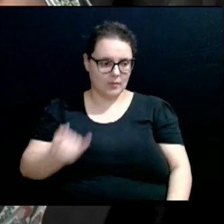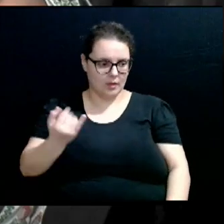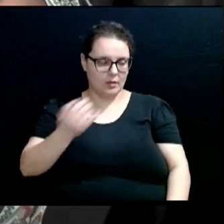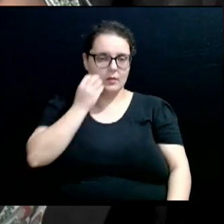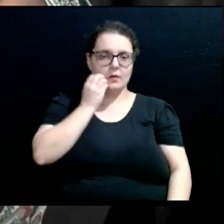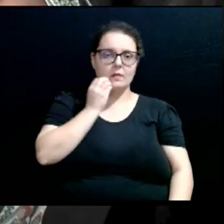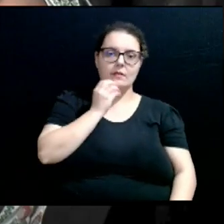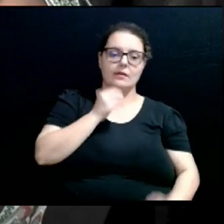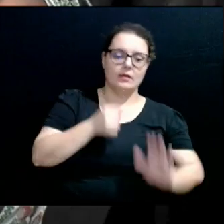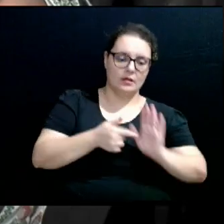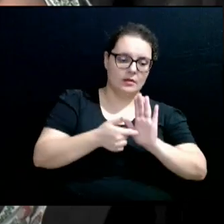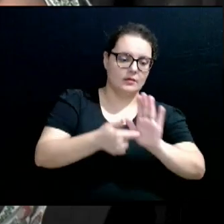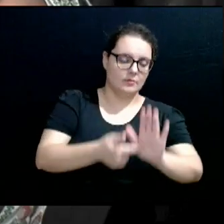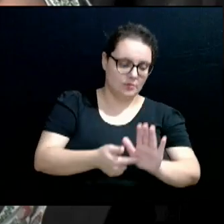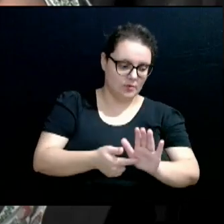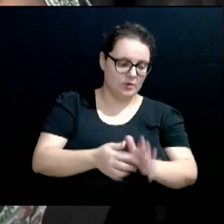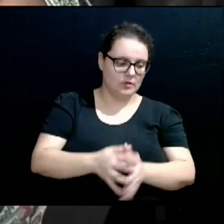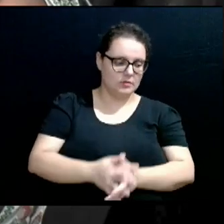né, que